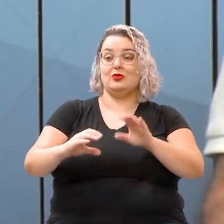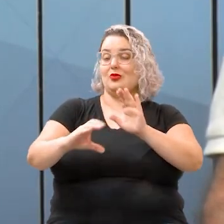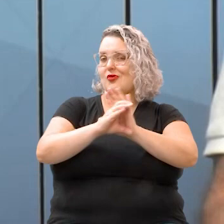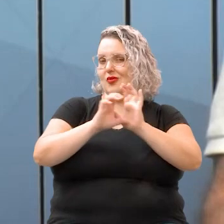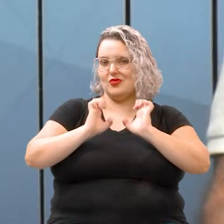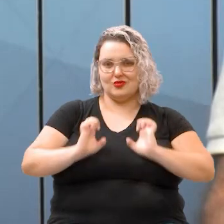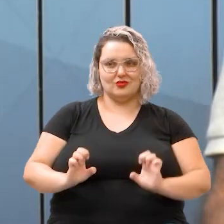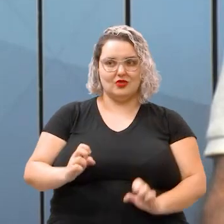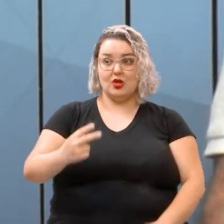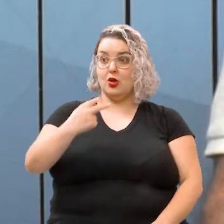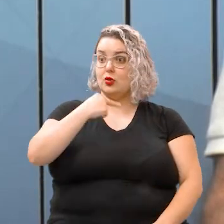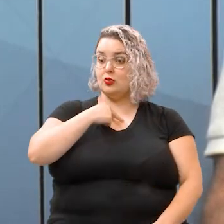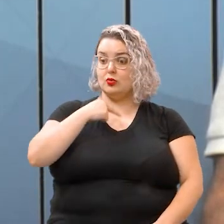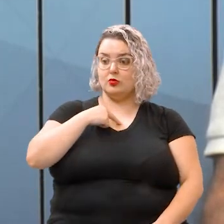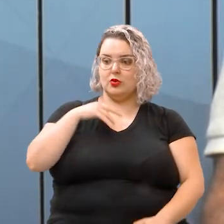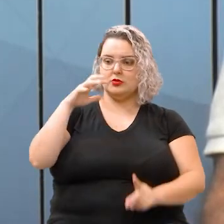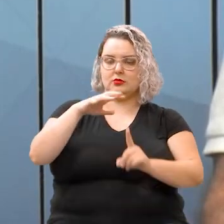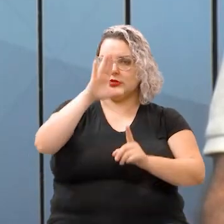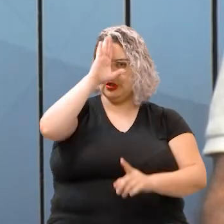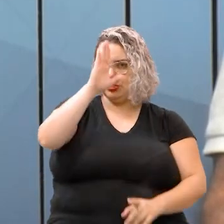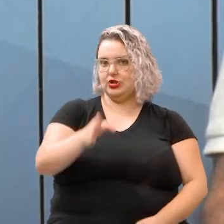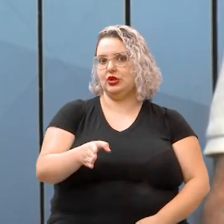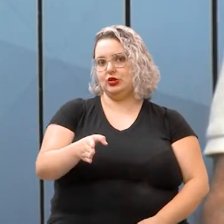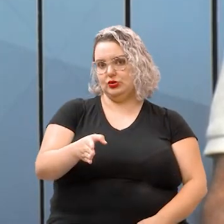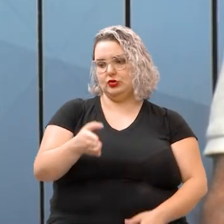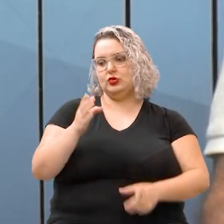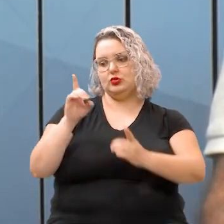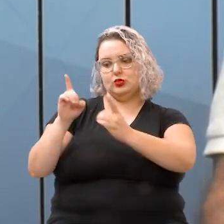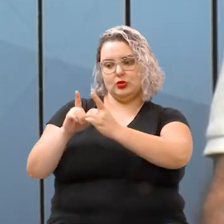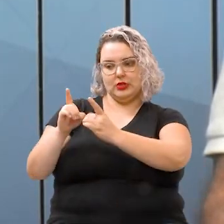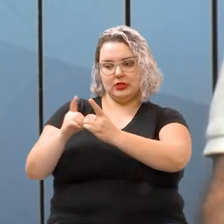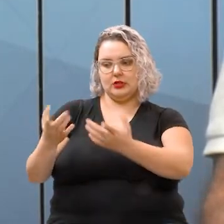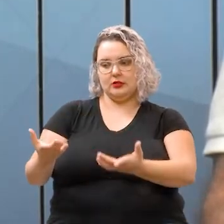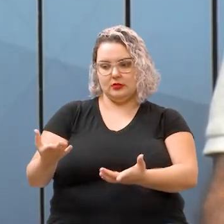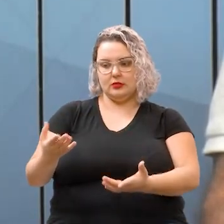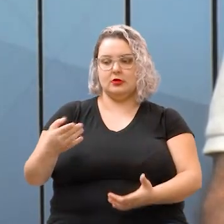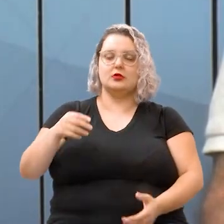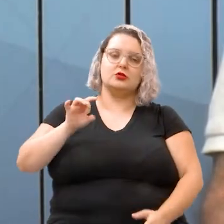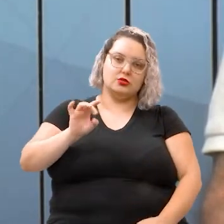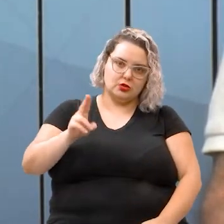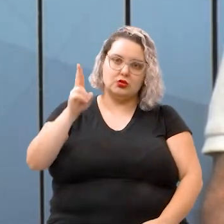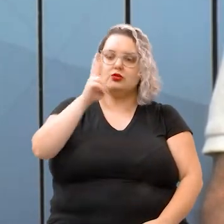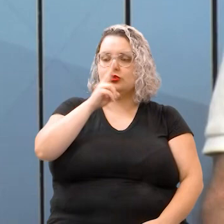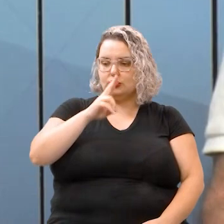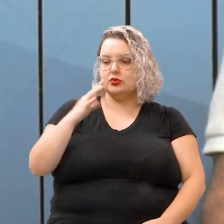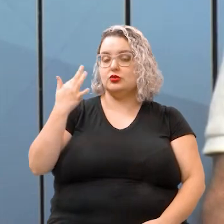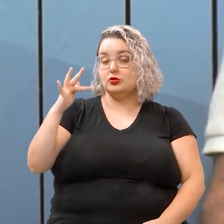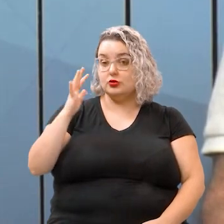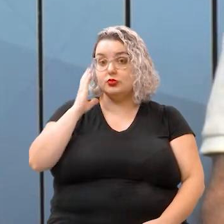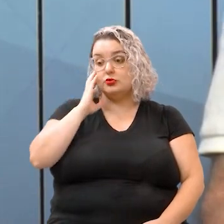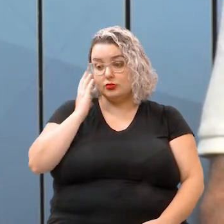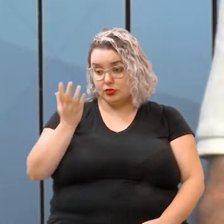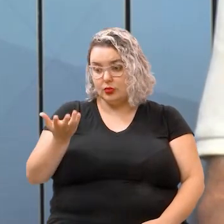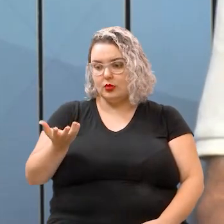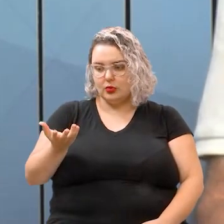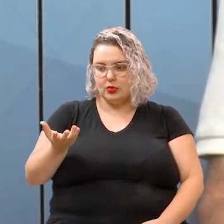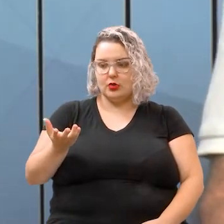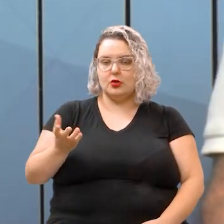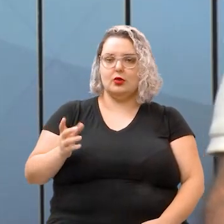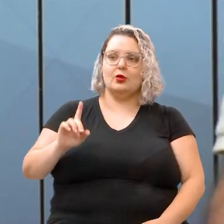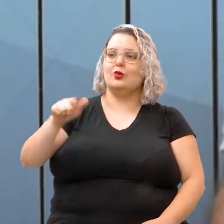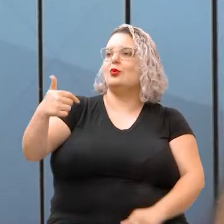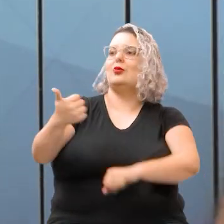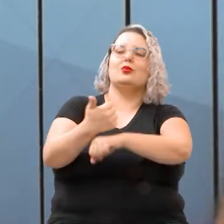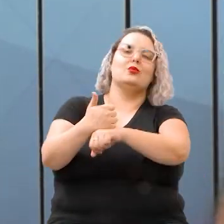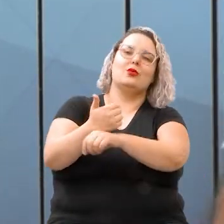ele não pode interferir diretamente num atendimento, a não ser em caso de urgência, de dor, né? Do que um outro